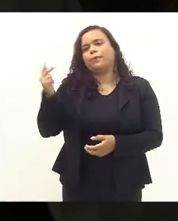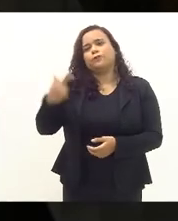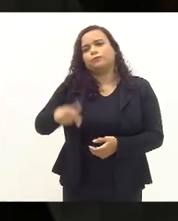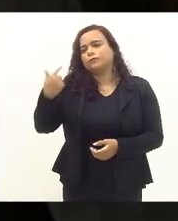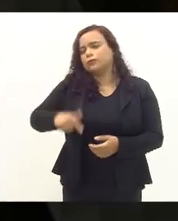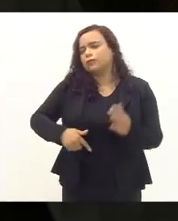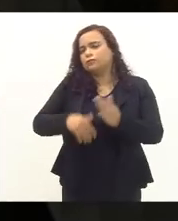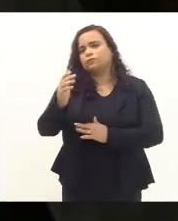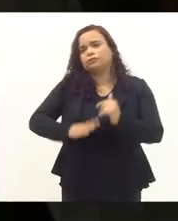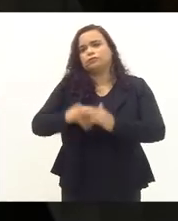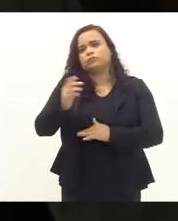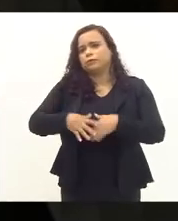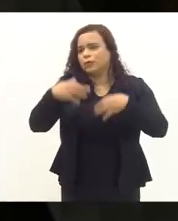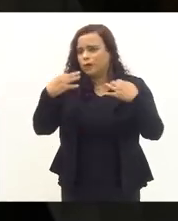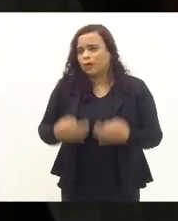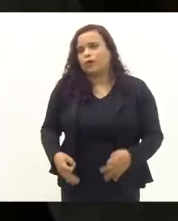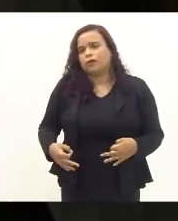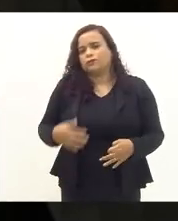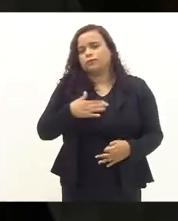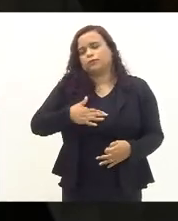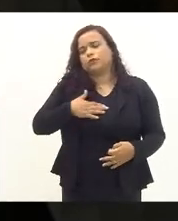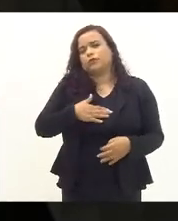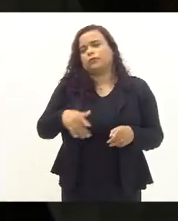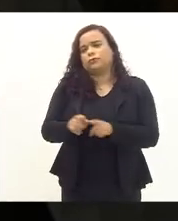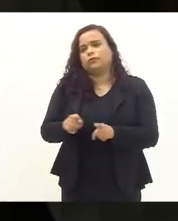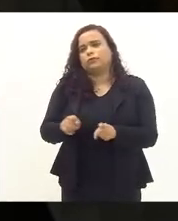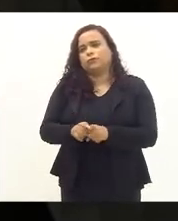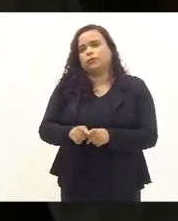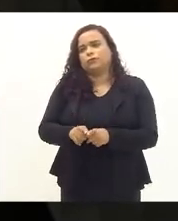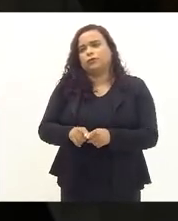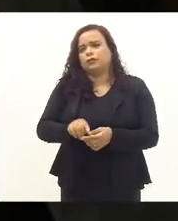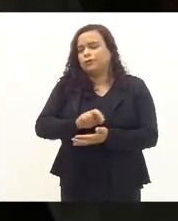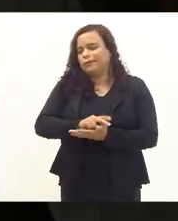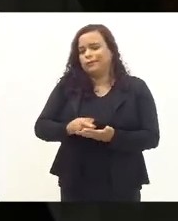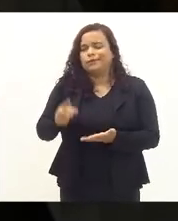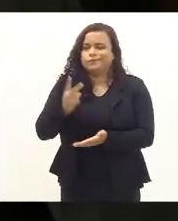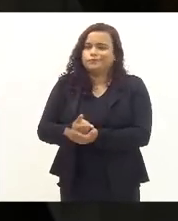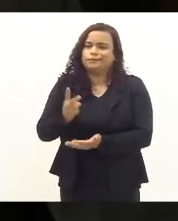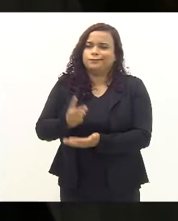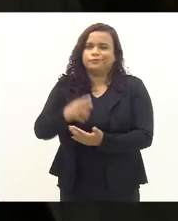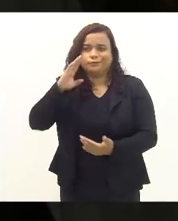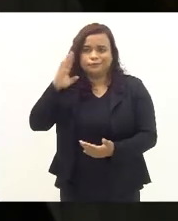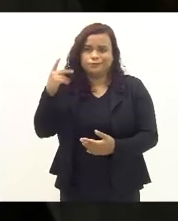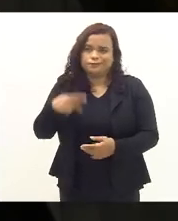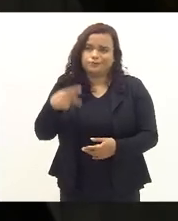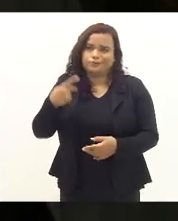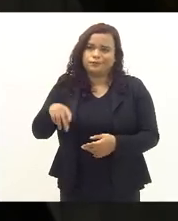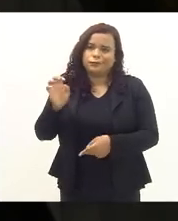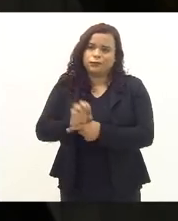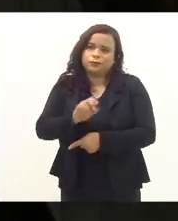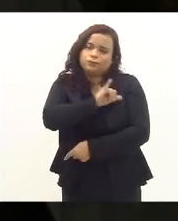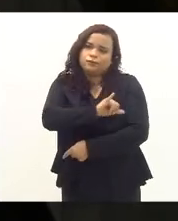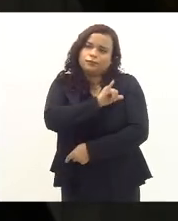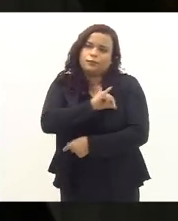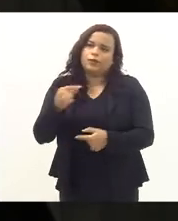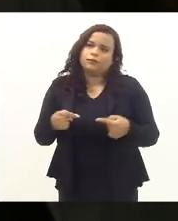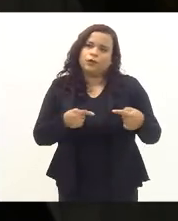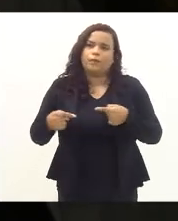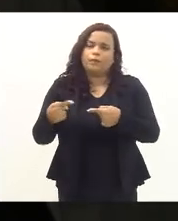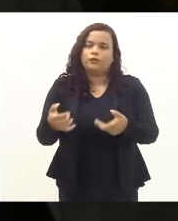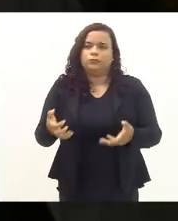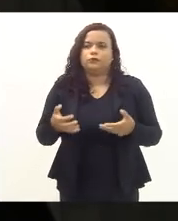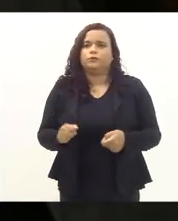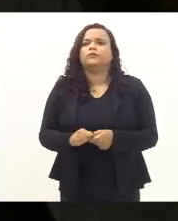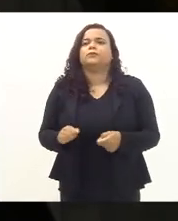efetivas contundente satisfatórias para os principais dilemas do estado do Rio de Janeiro Então essa esse é um debate que queria